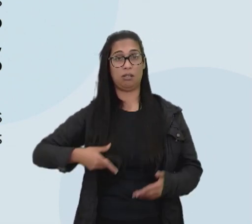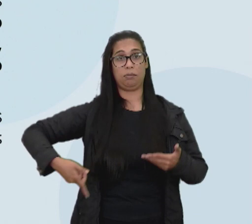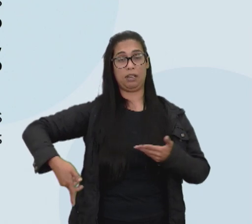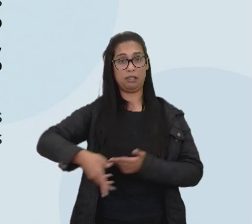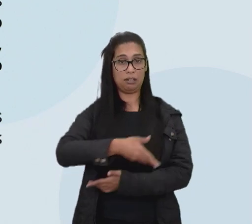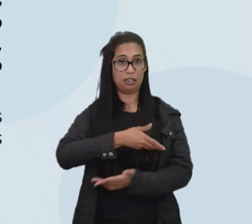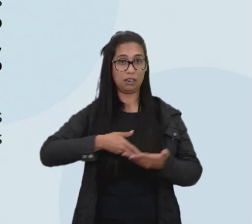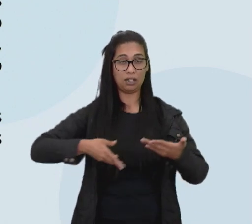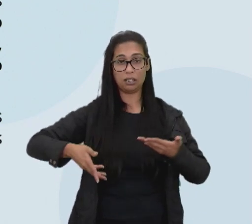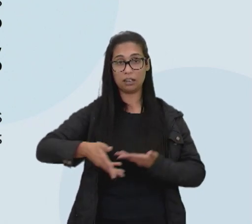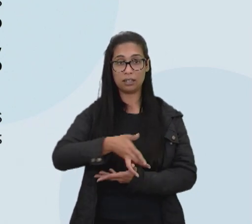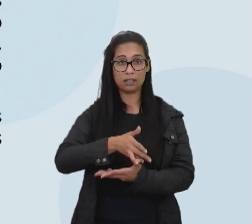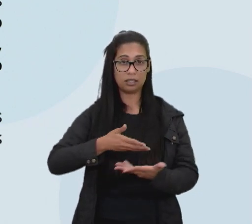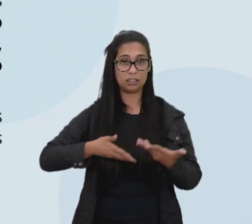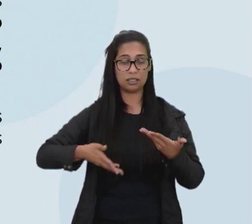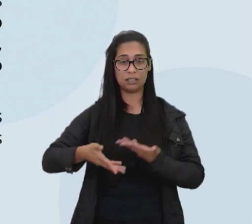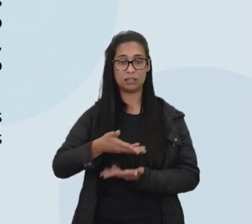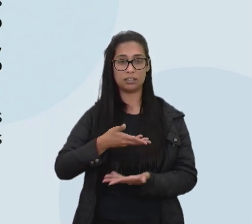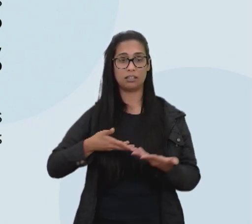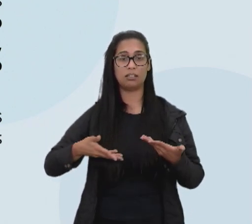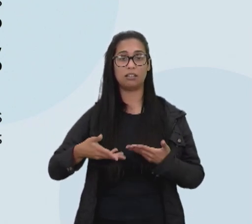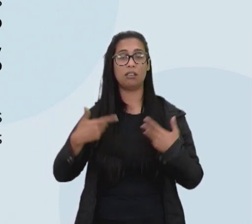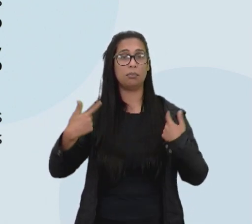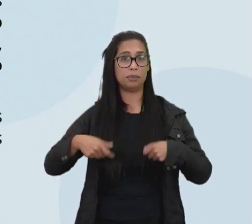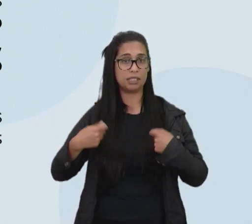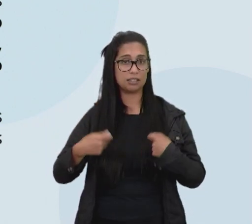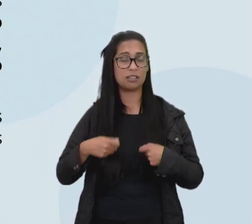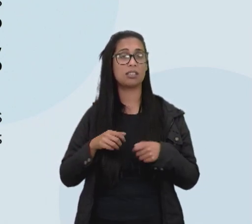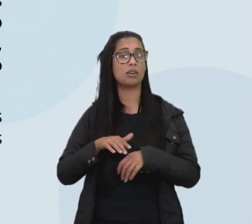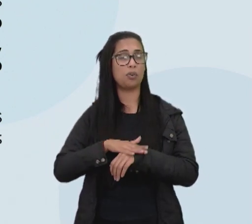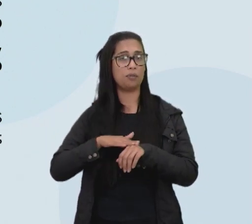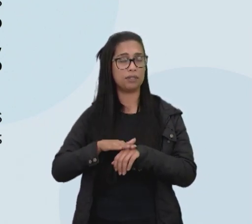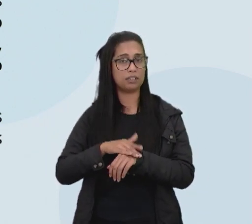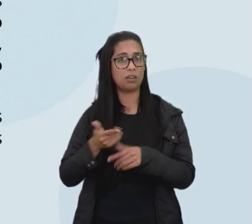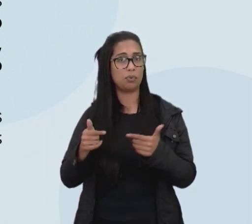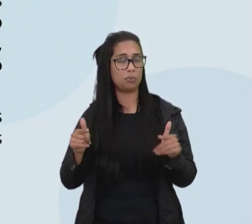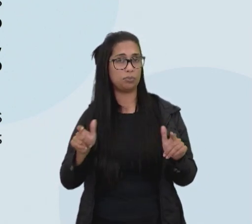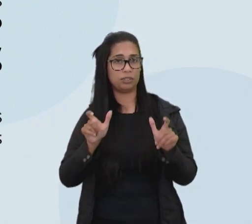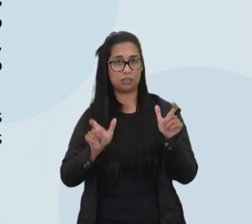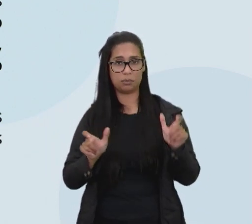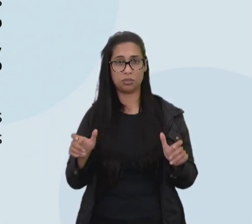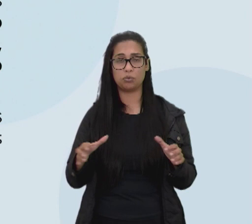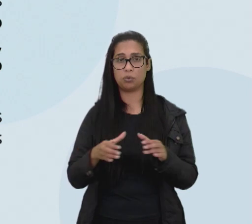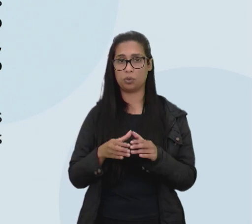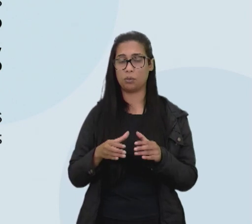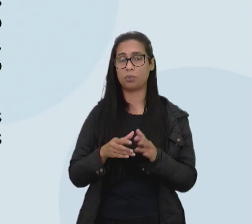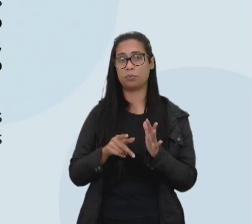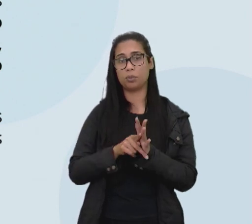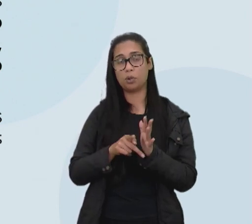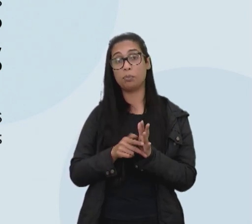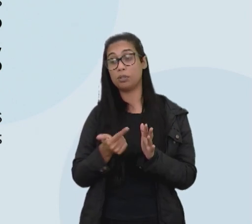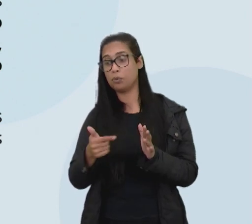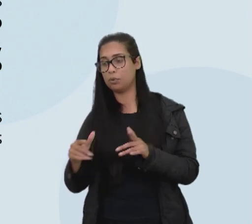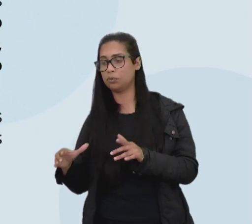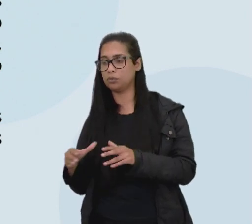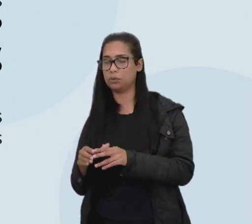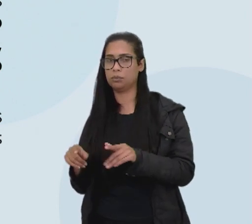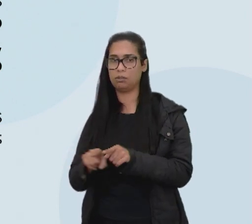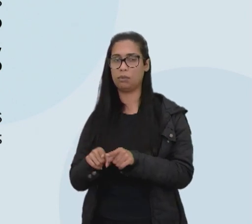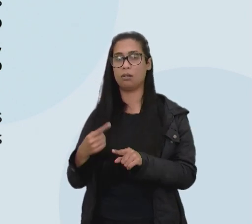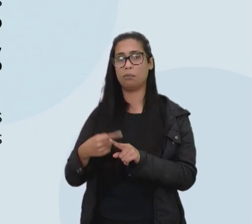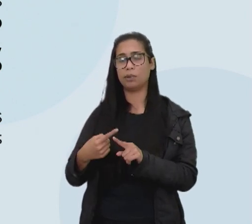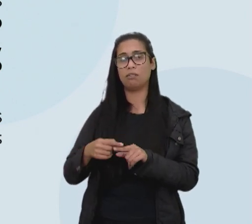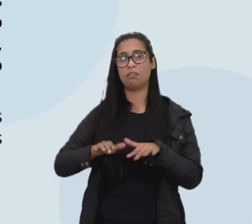nas interrelações, na verdade, com outras crianças da comunidade. Então, segundo o Irving Goffman também, as situações de violência,